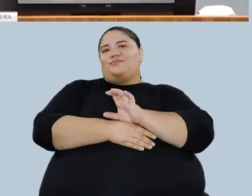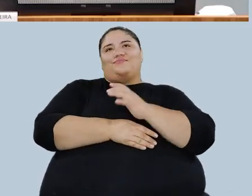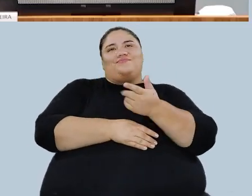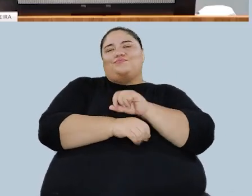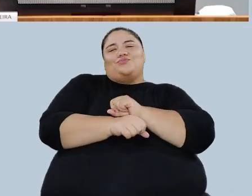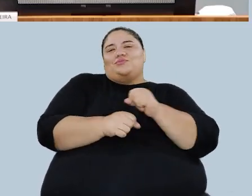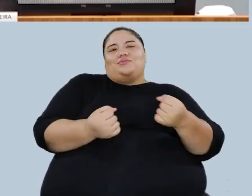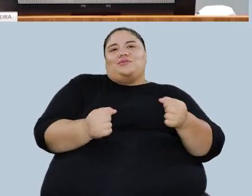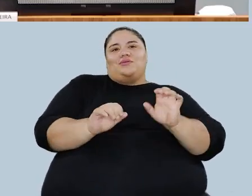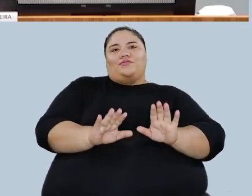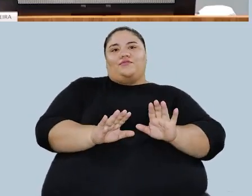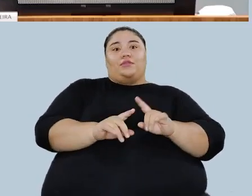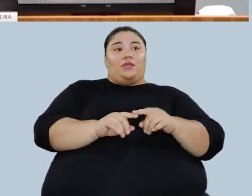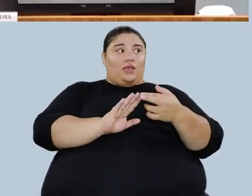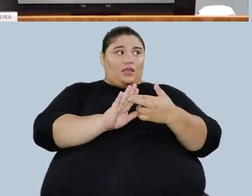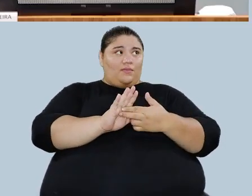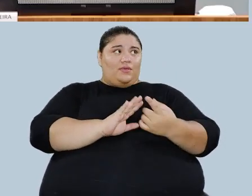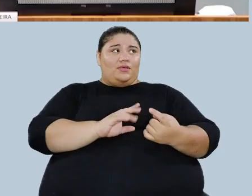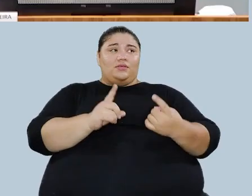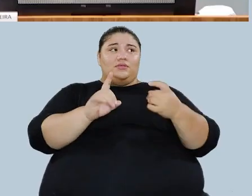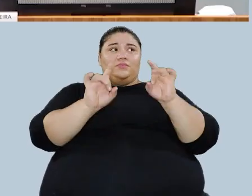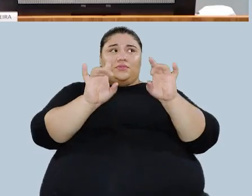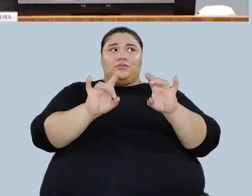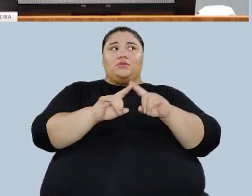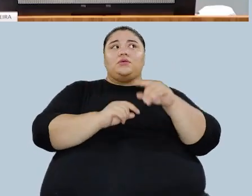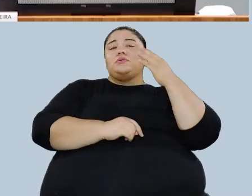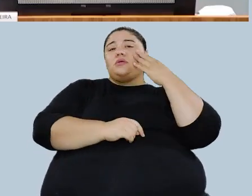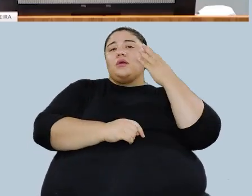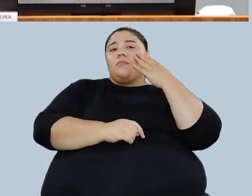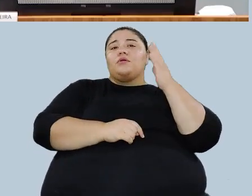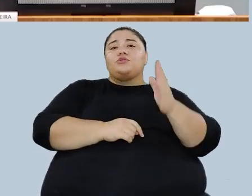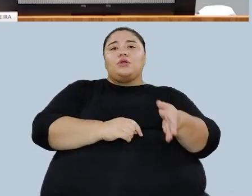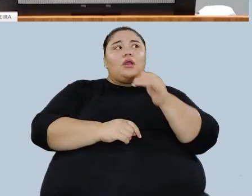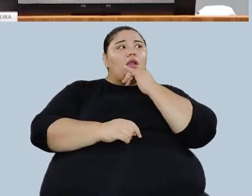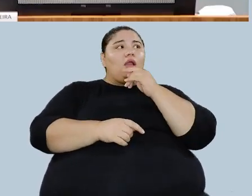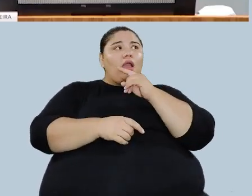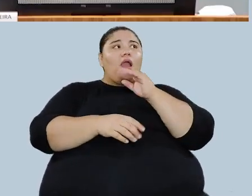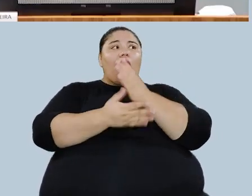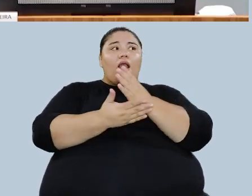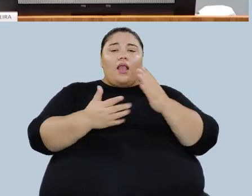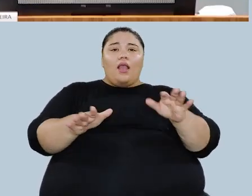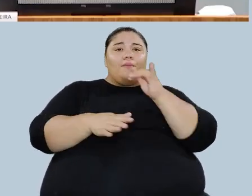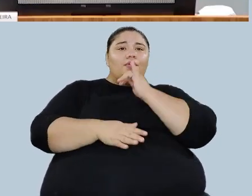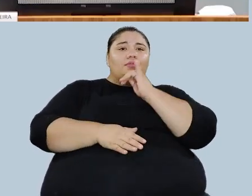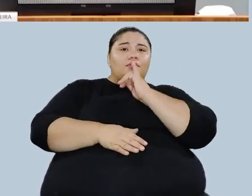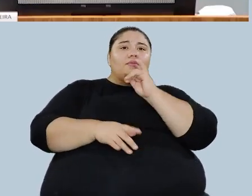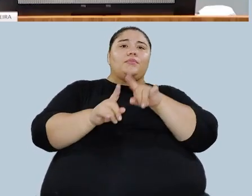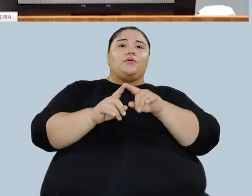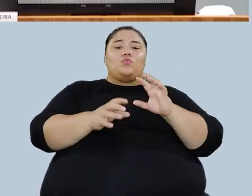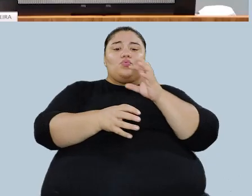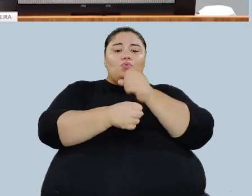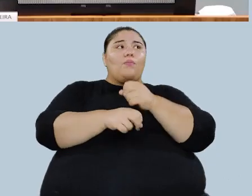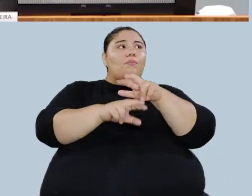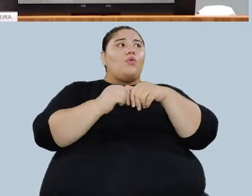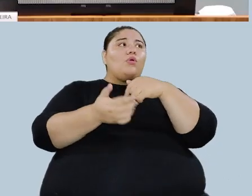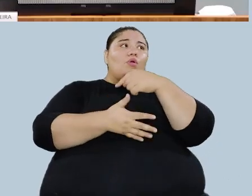Seria impossível, né? Então, aqui, esse regime especial, ele já, sabedor disso, elimina a não cumulatividade por